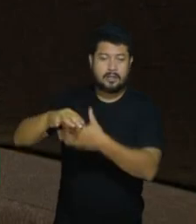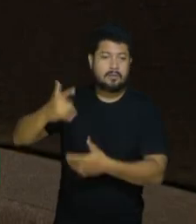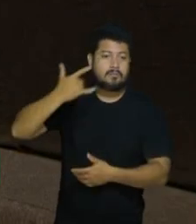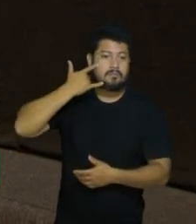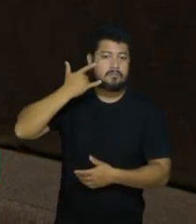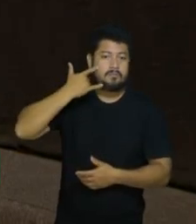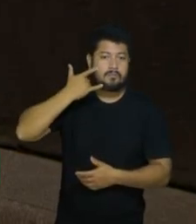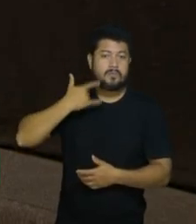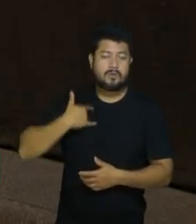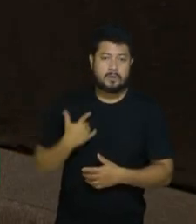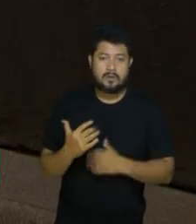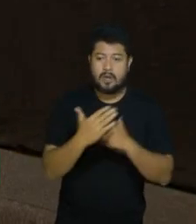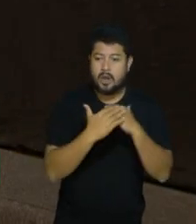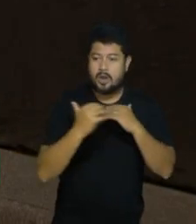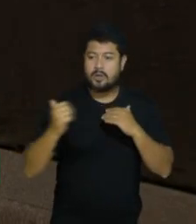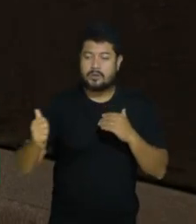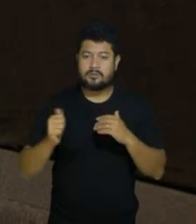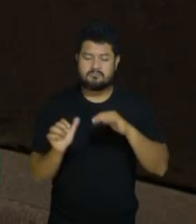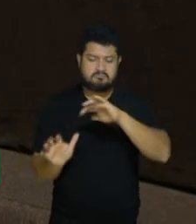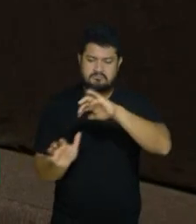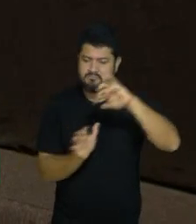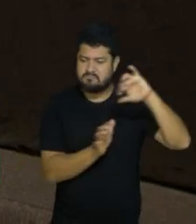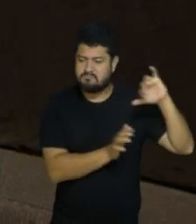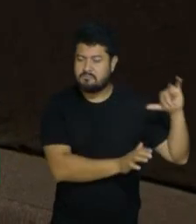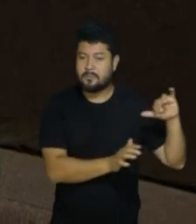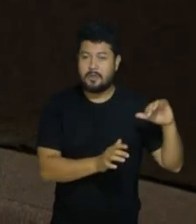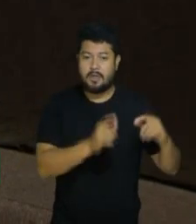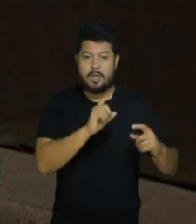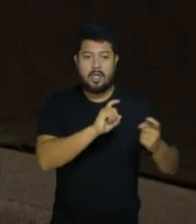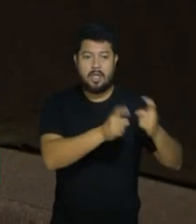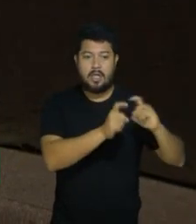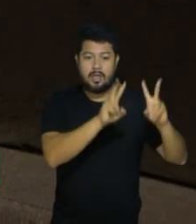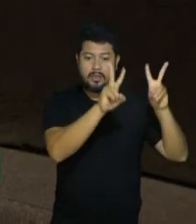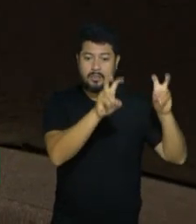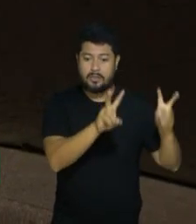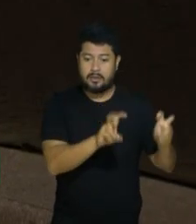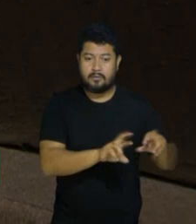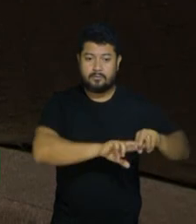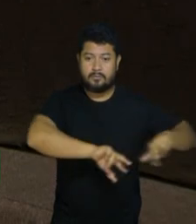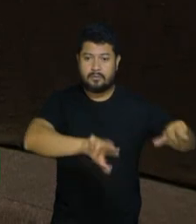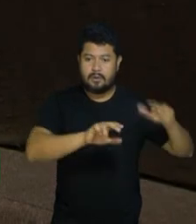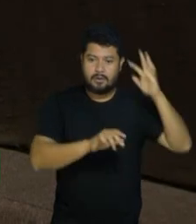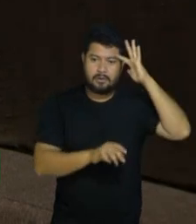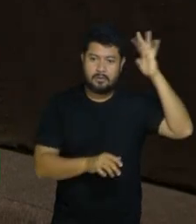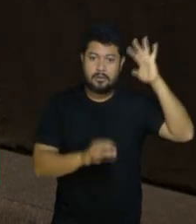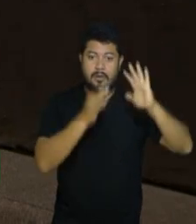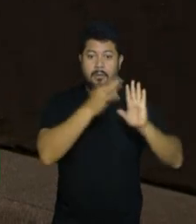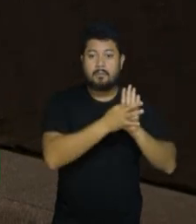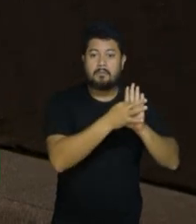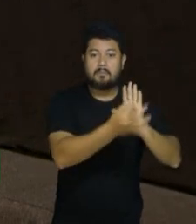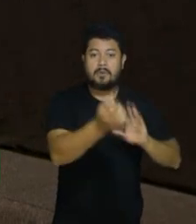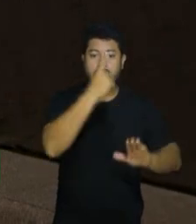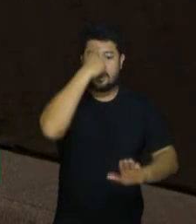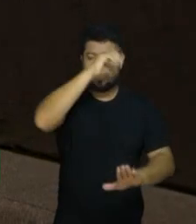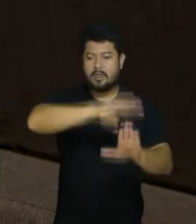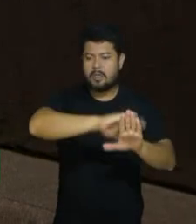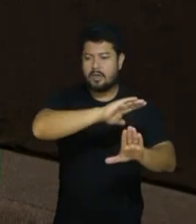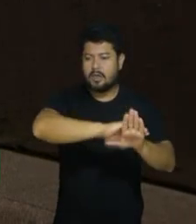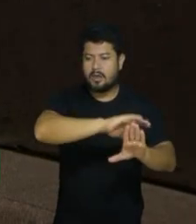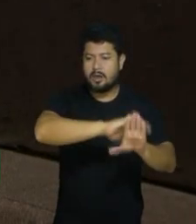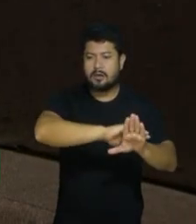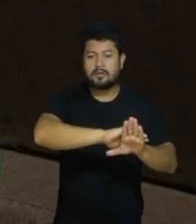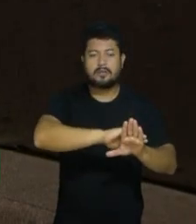foram convocados a deixar de lado os seus pensamentos, suas ideologias,